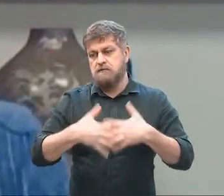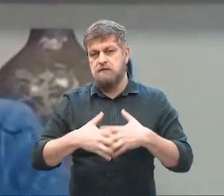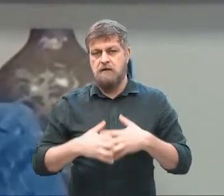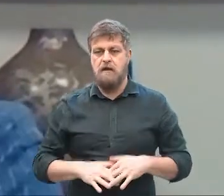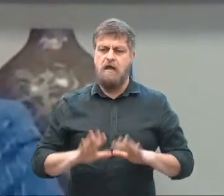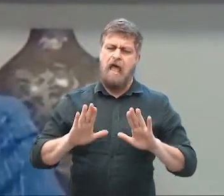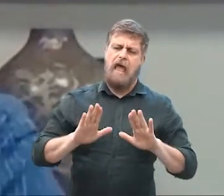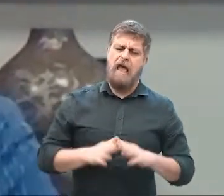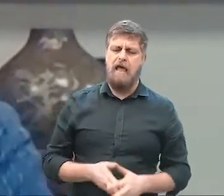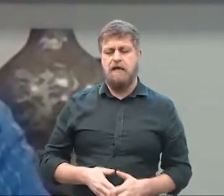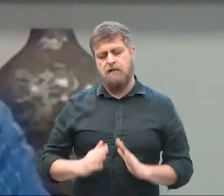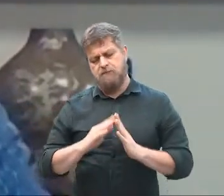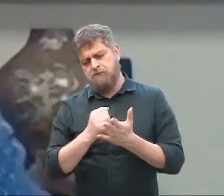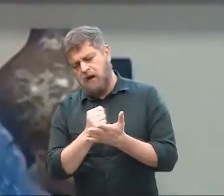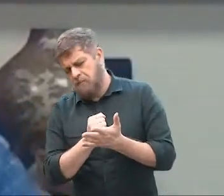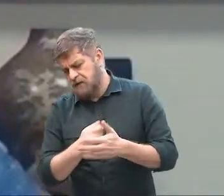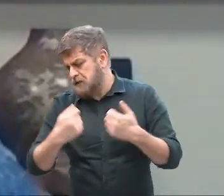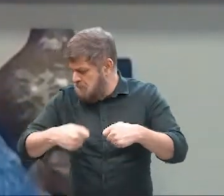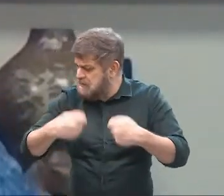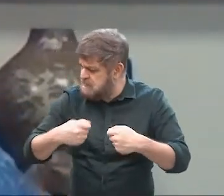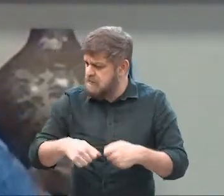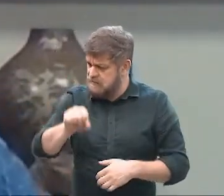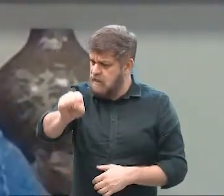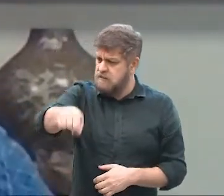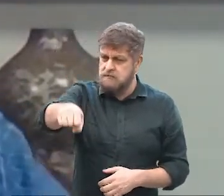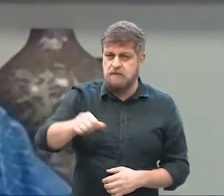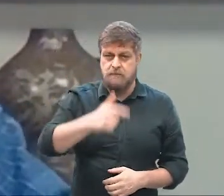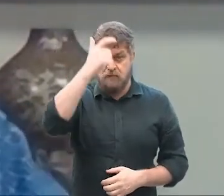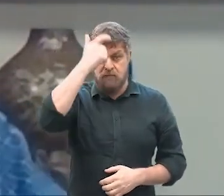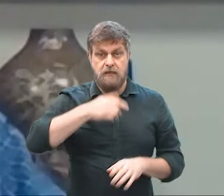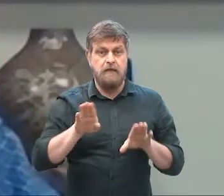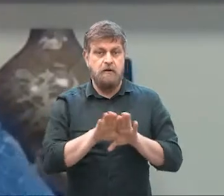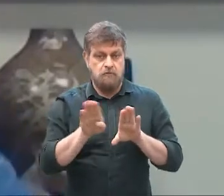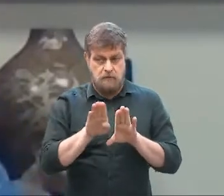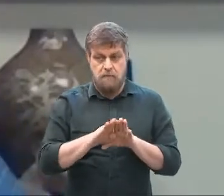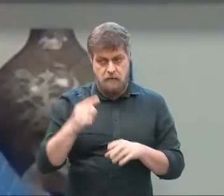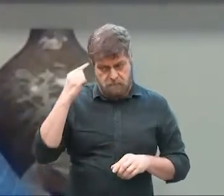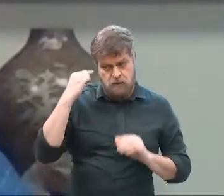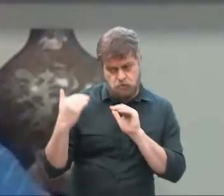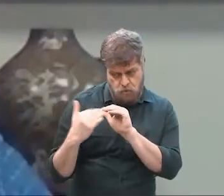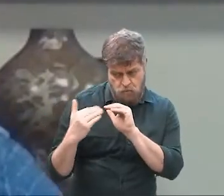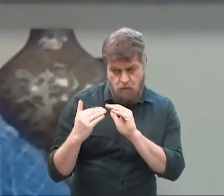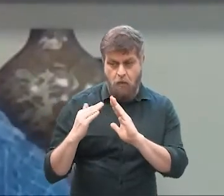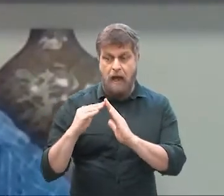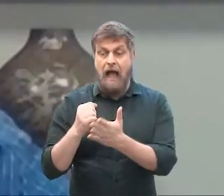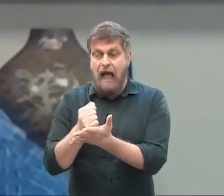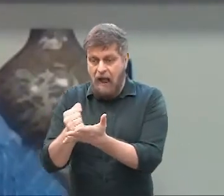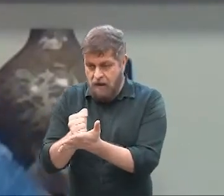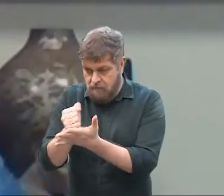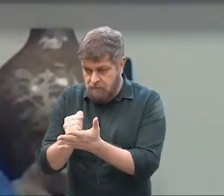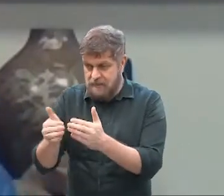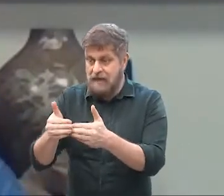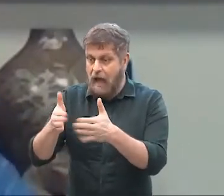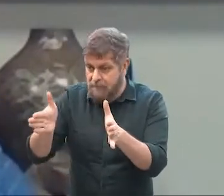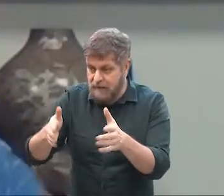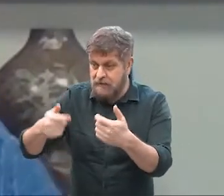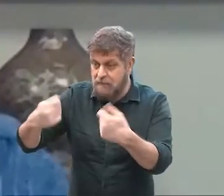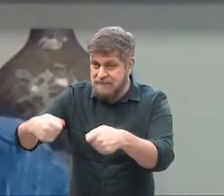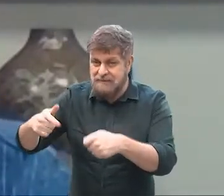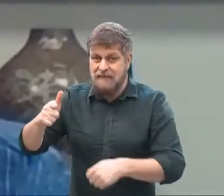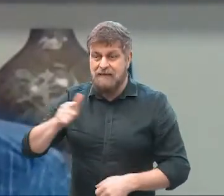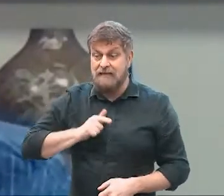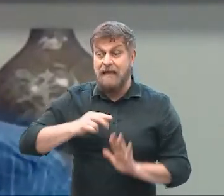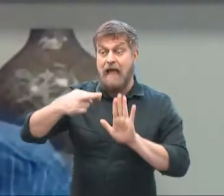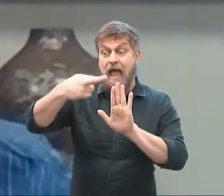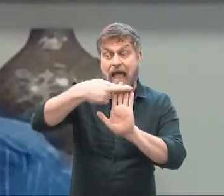falar, mas farmácia é necessário estar aberta. Eu estou caminhando também nesse sentido. A farmácia é necessário estar aberta, porém precisa ter